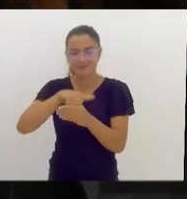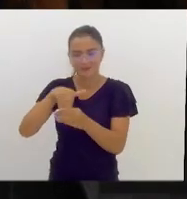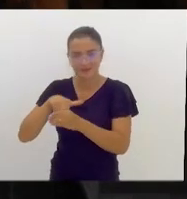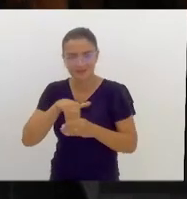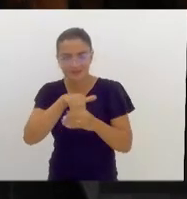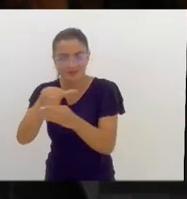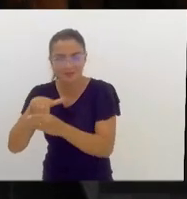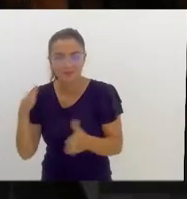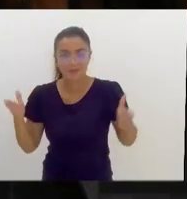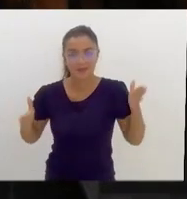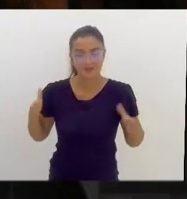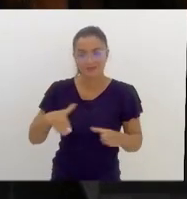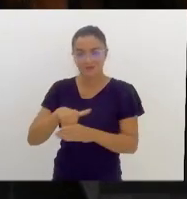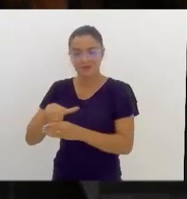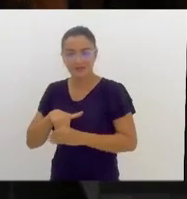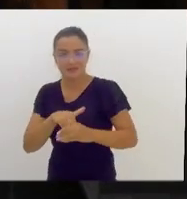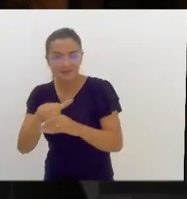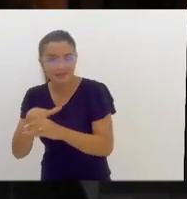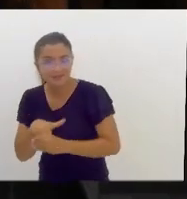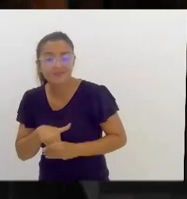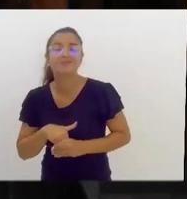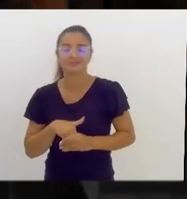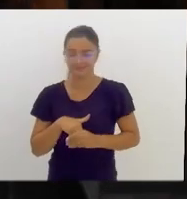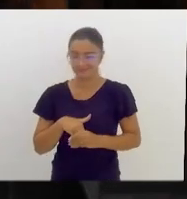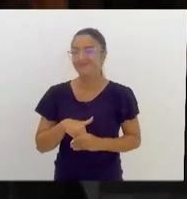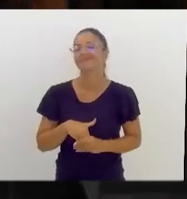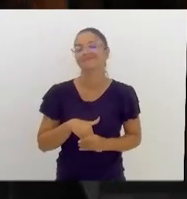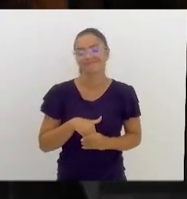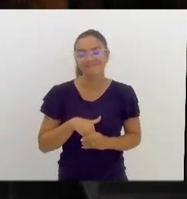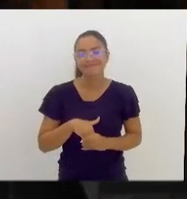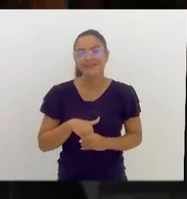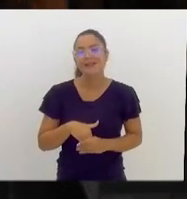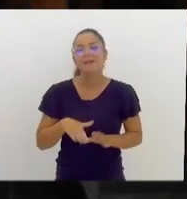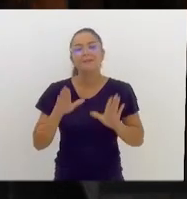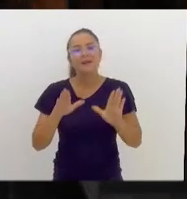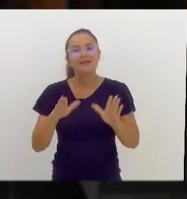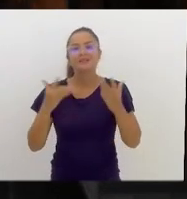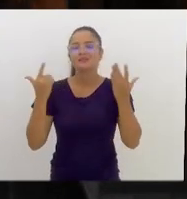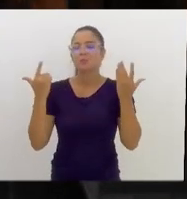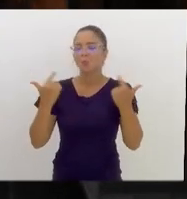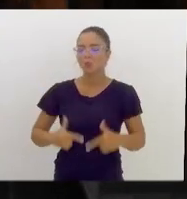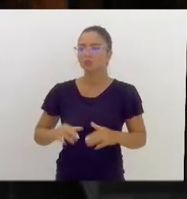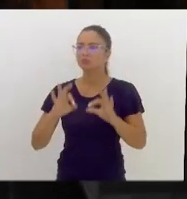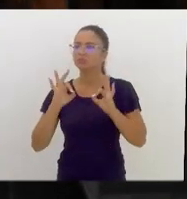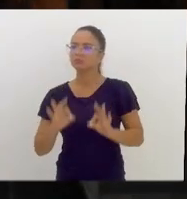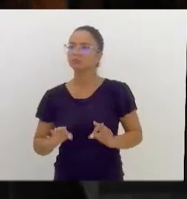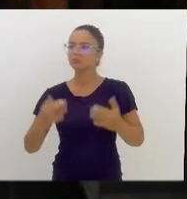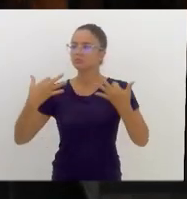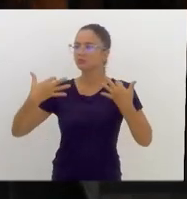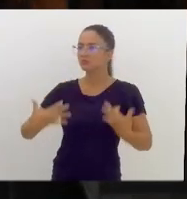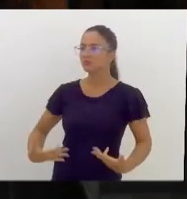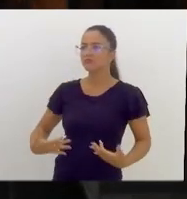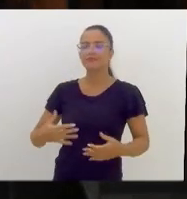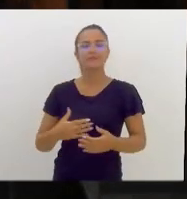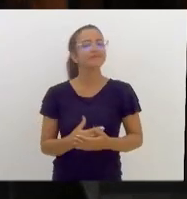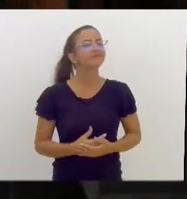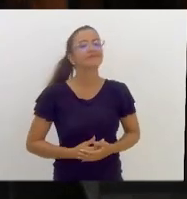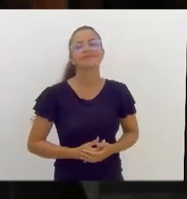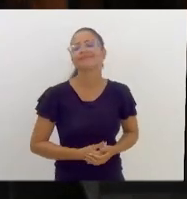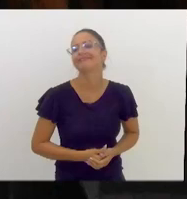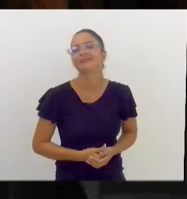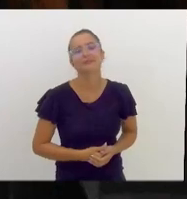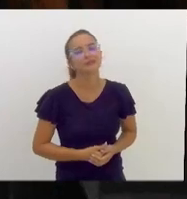sem garantir o processo de transparência, que é fundamental quando você tem repactuações desse tipo,